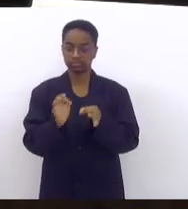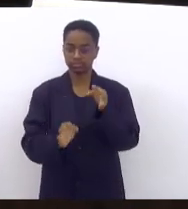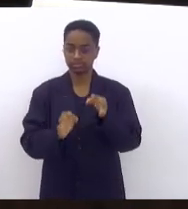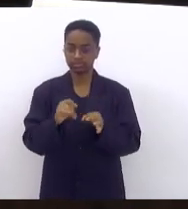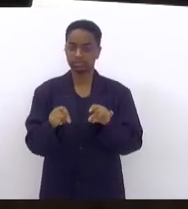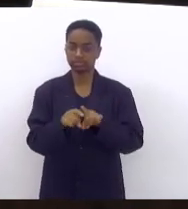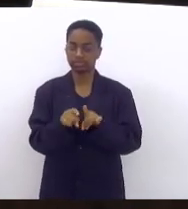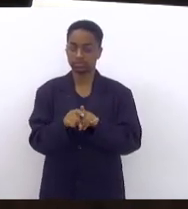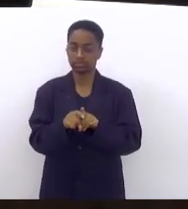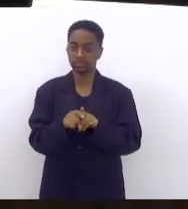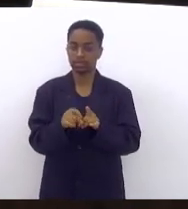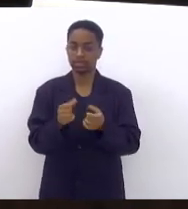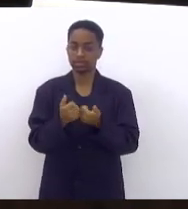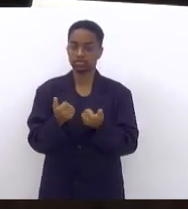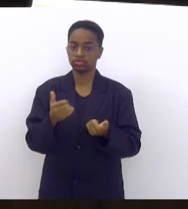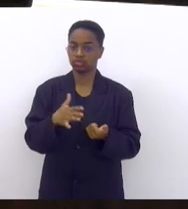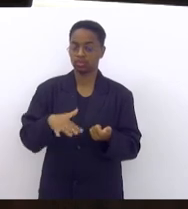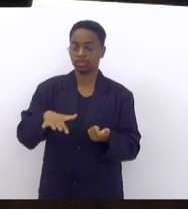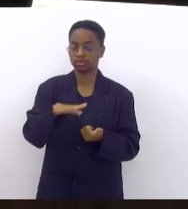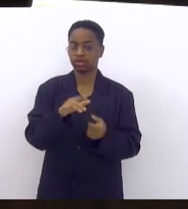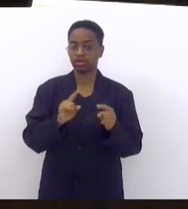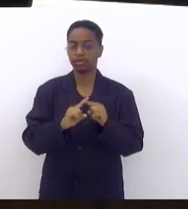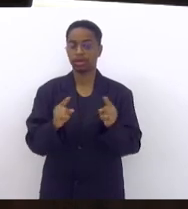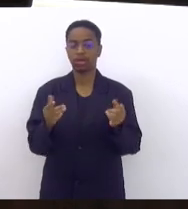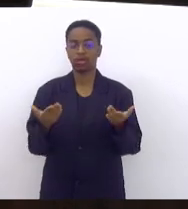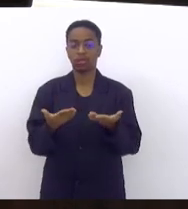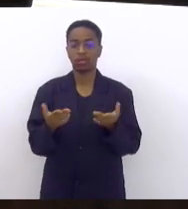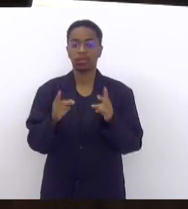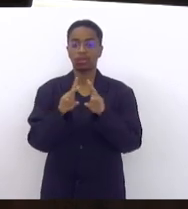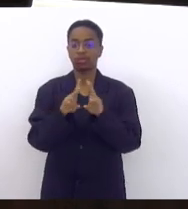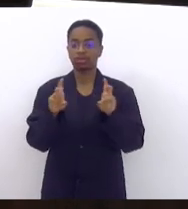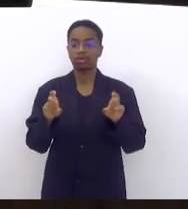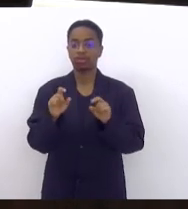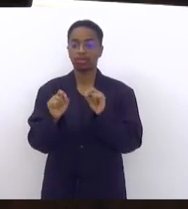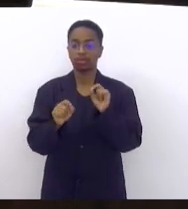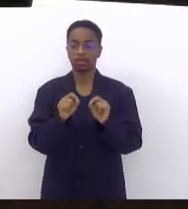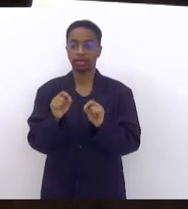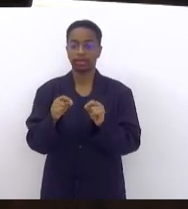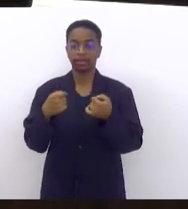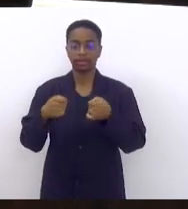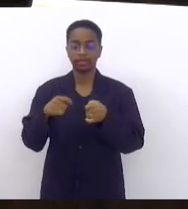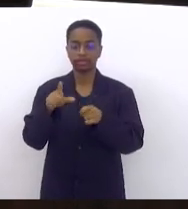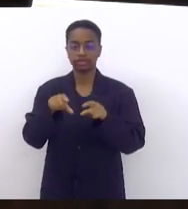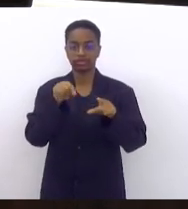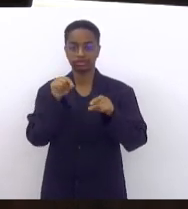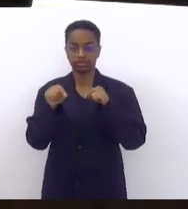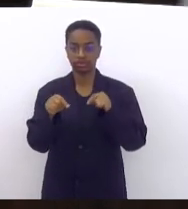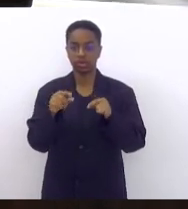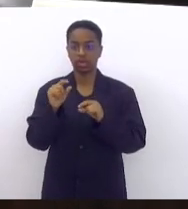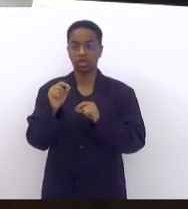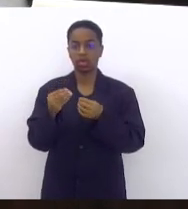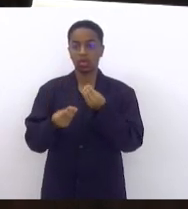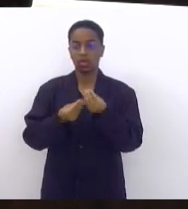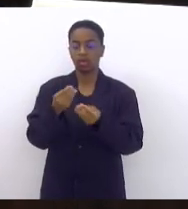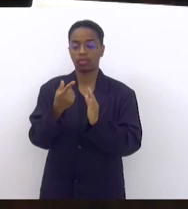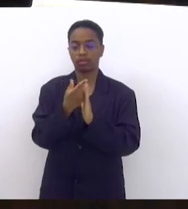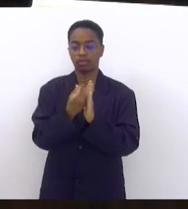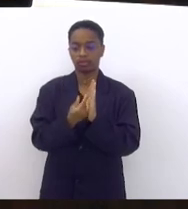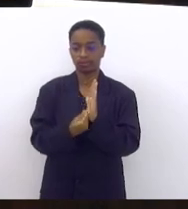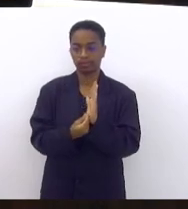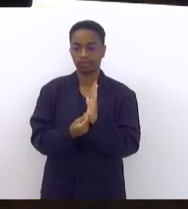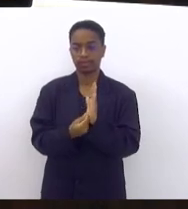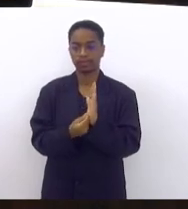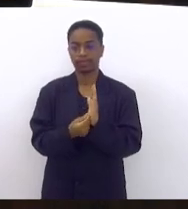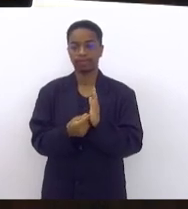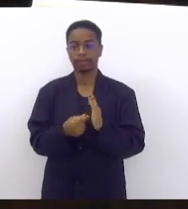da subgeral. Né, a questão hoje é simplesmente definição orçamentária, ela está definida dentro do orçamento